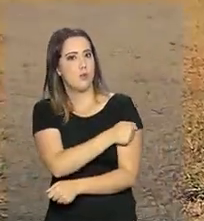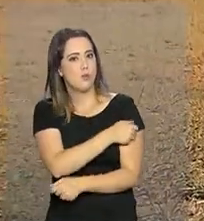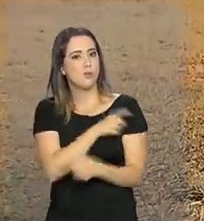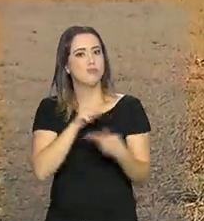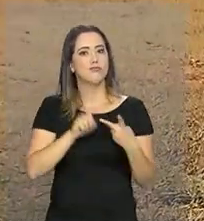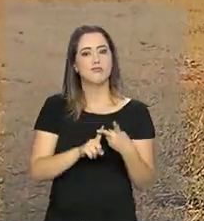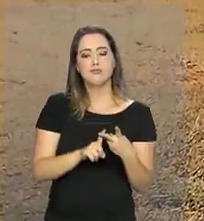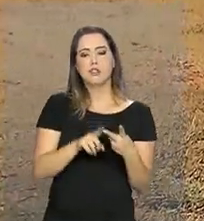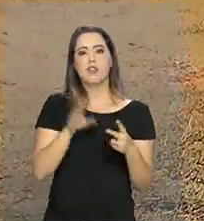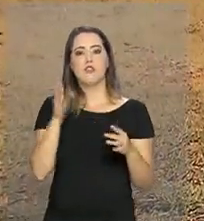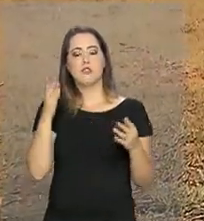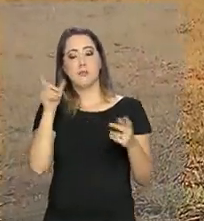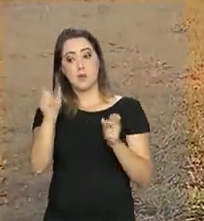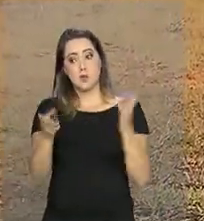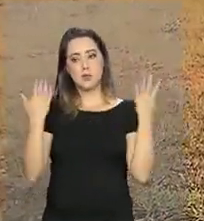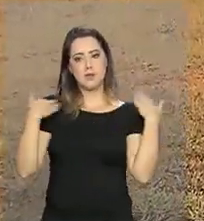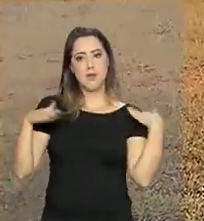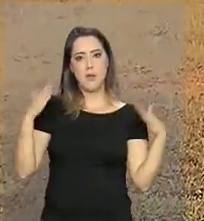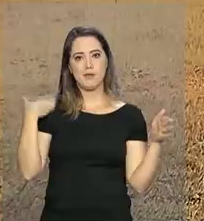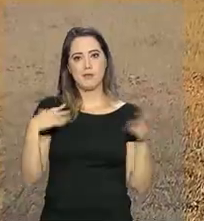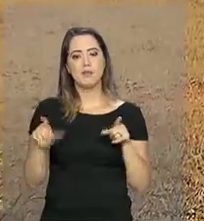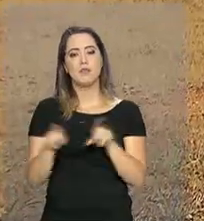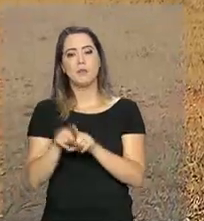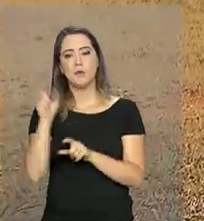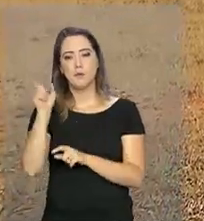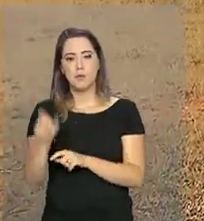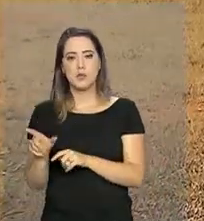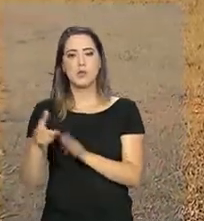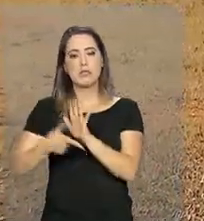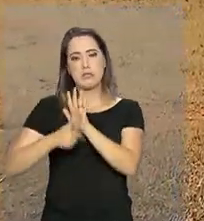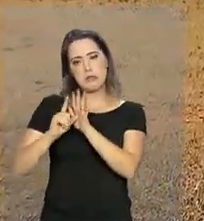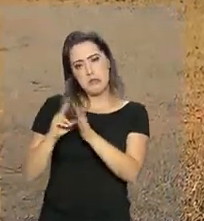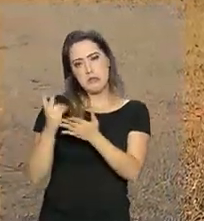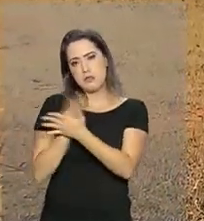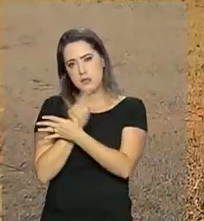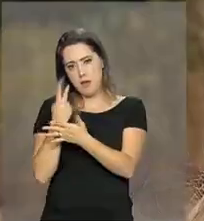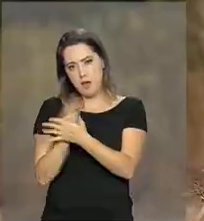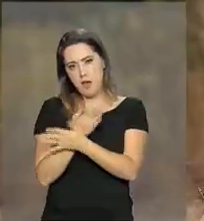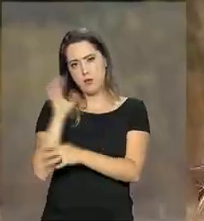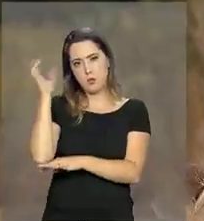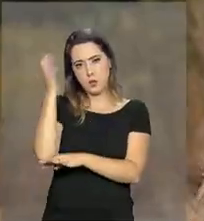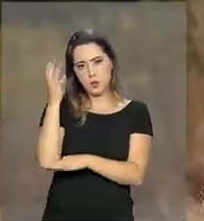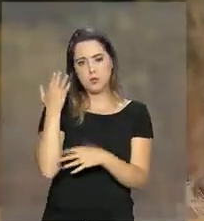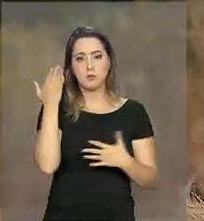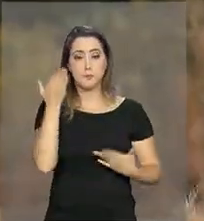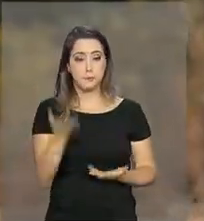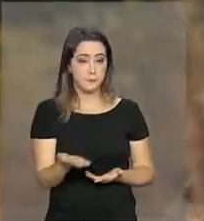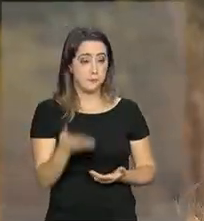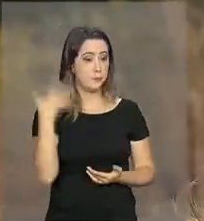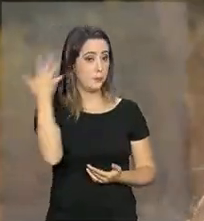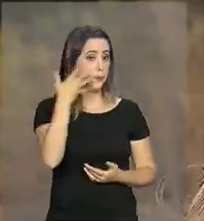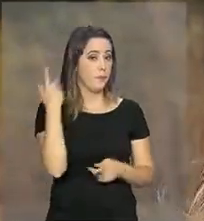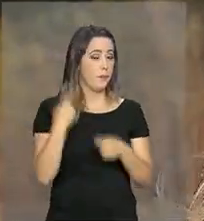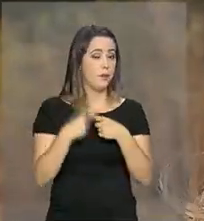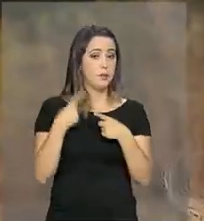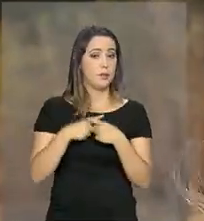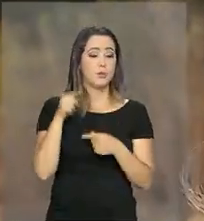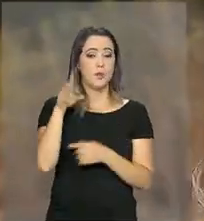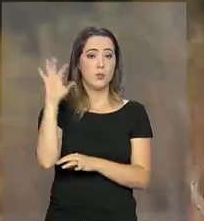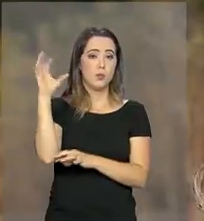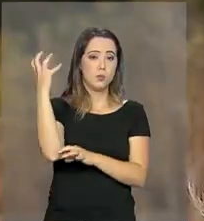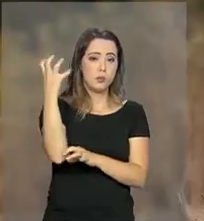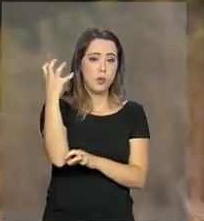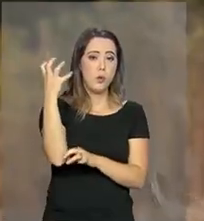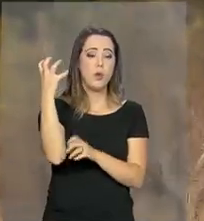de ensino e até pessoas que já cometeram infrações ambientais ela explica por que o cerrado deve